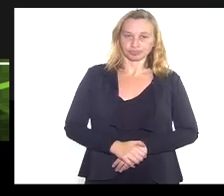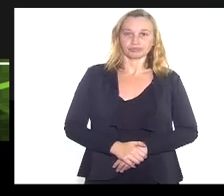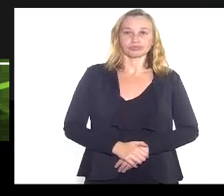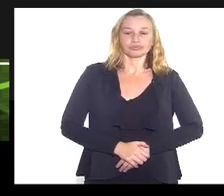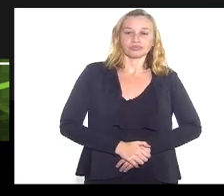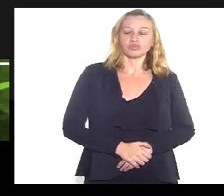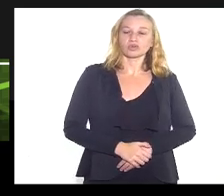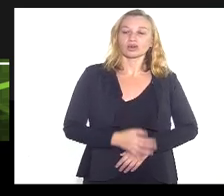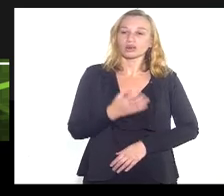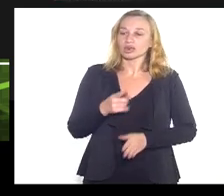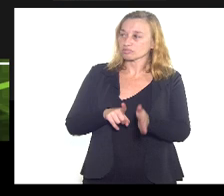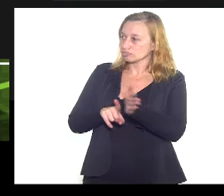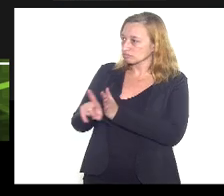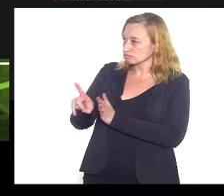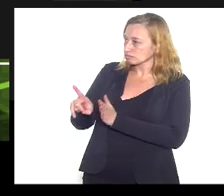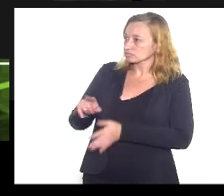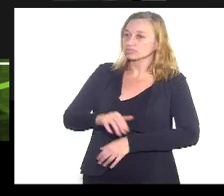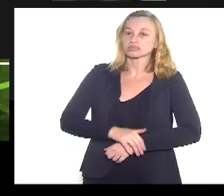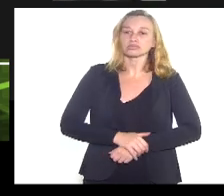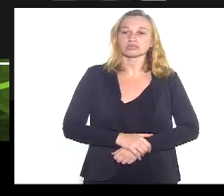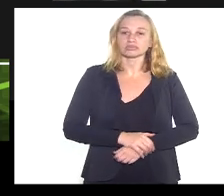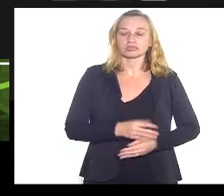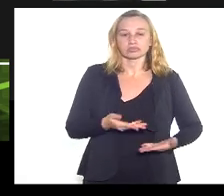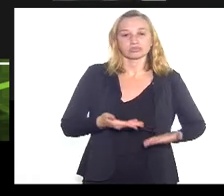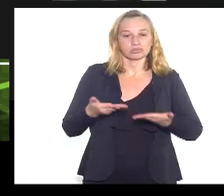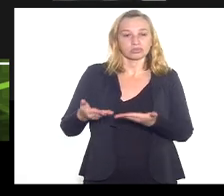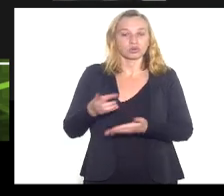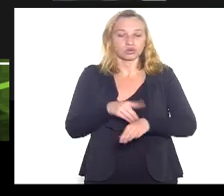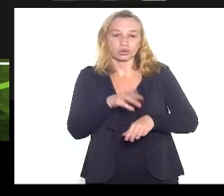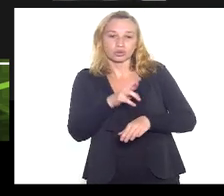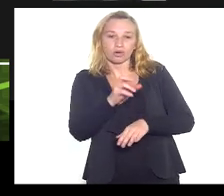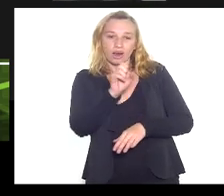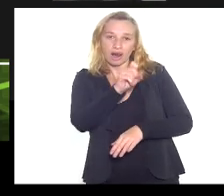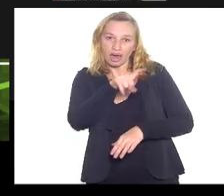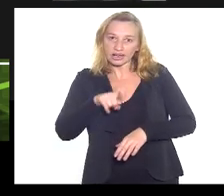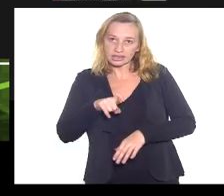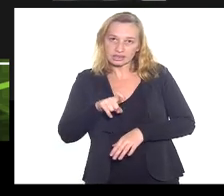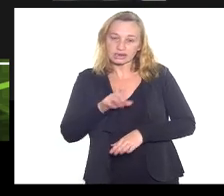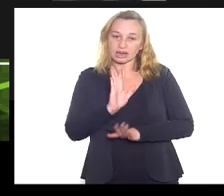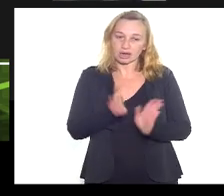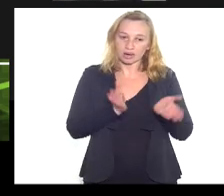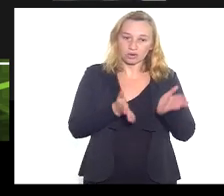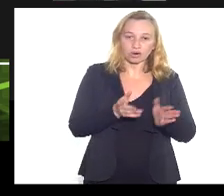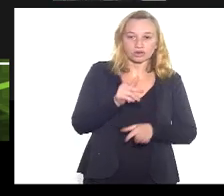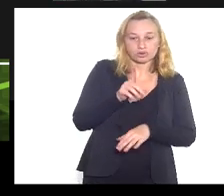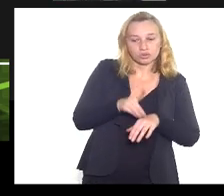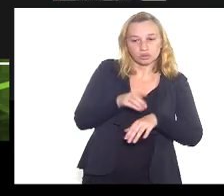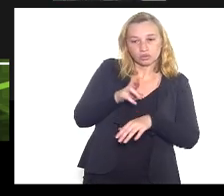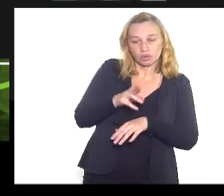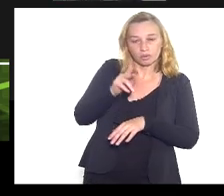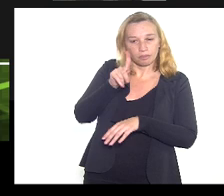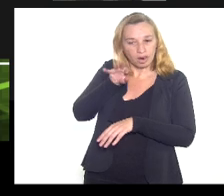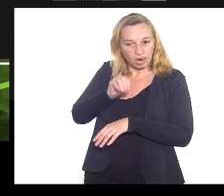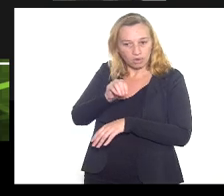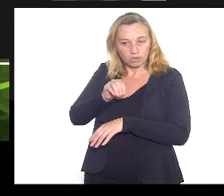Queria passar a pergunta do doutor Alex agora, para o doutor Paulo Henrique da